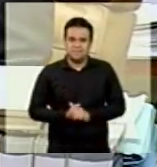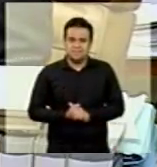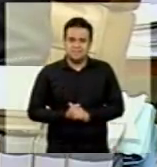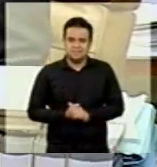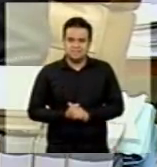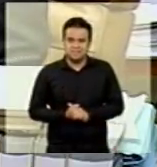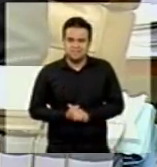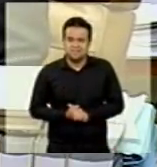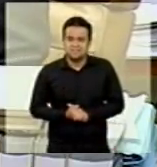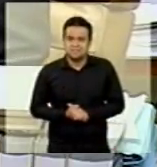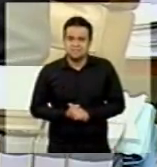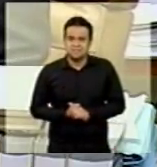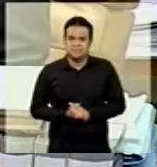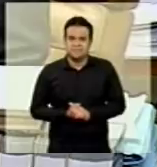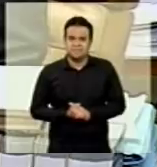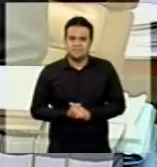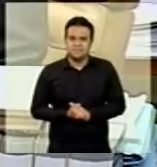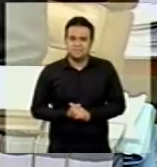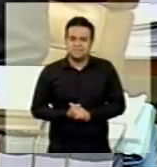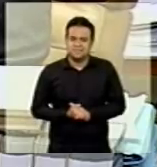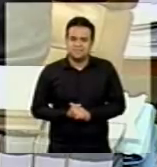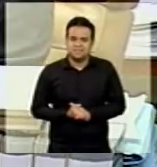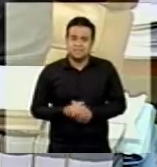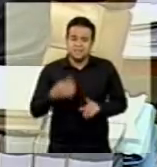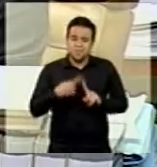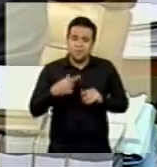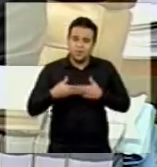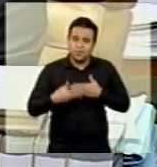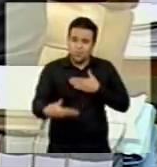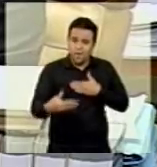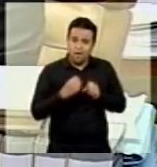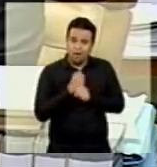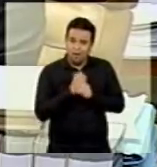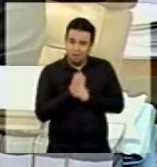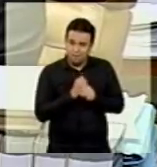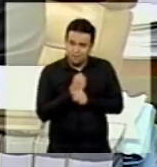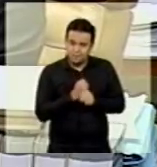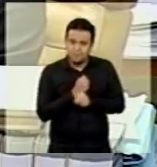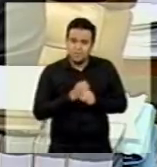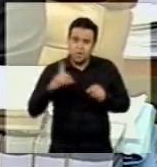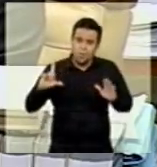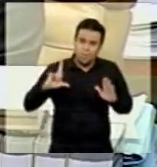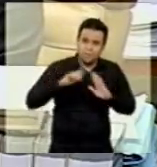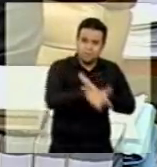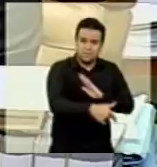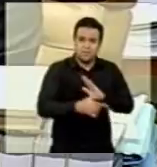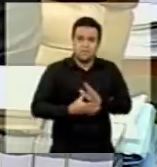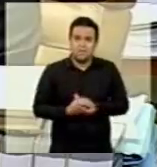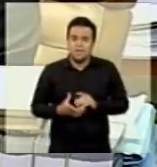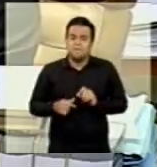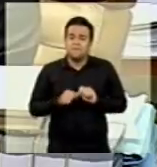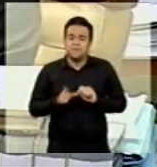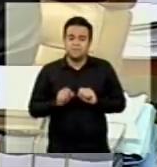jurisdictionis. E ele prosseguiu o inquérito aqui durante alguns anos. Posteriormente, ele